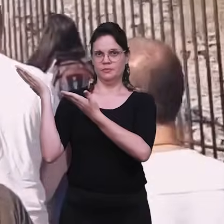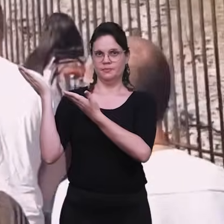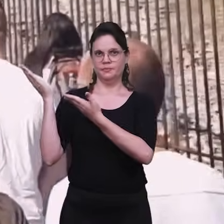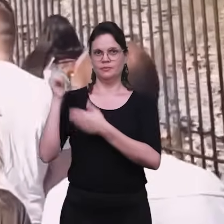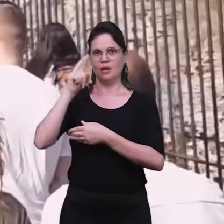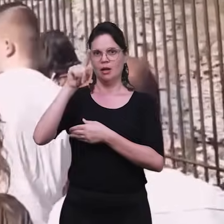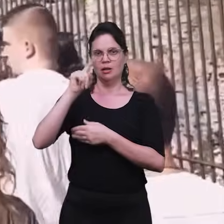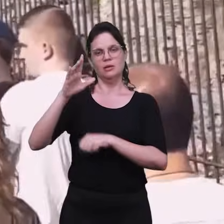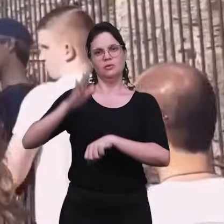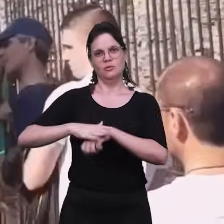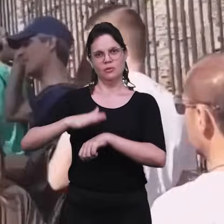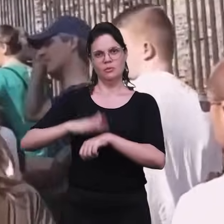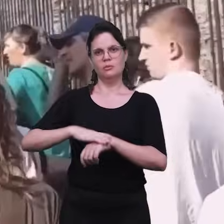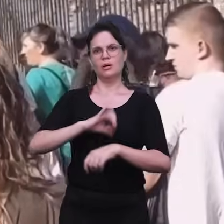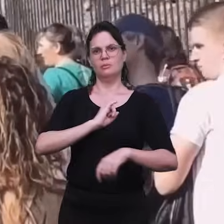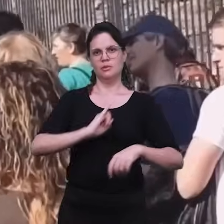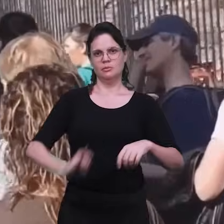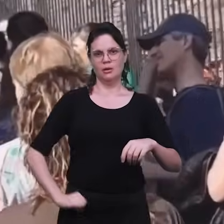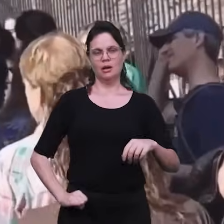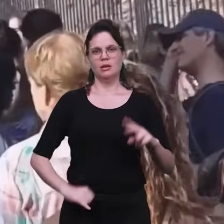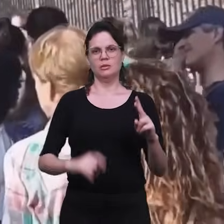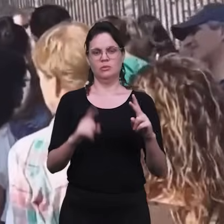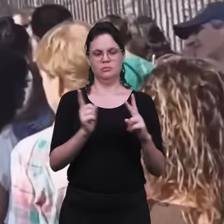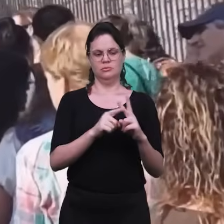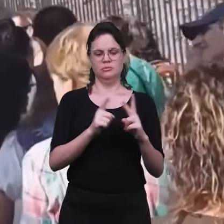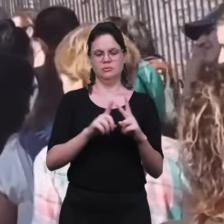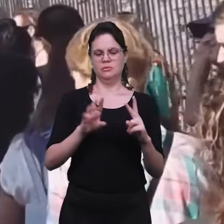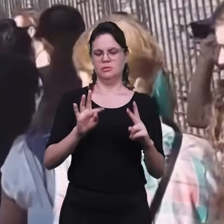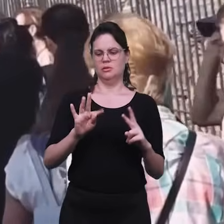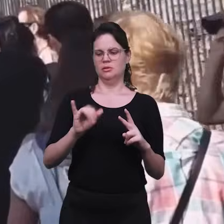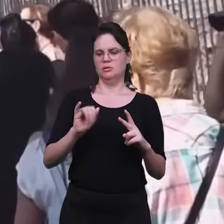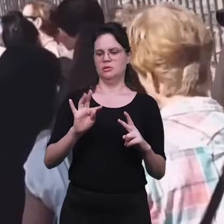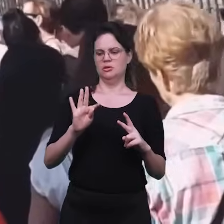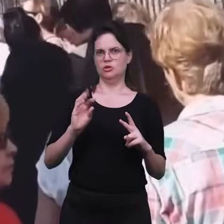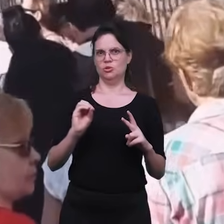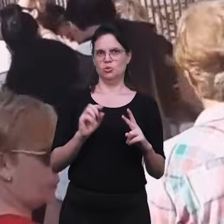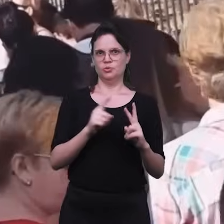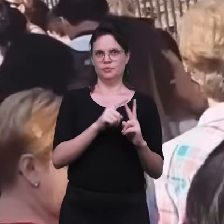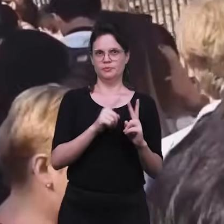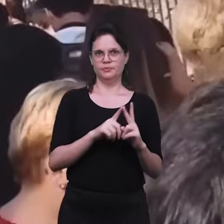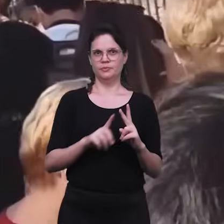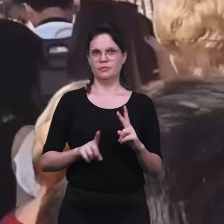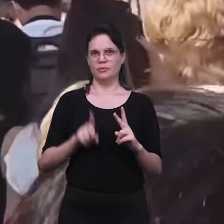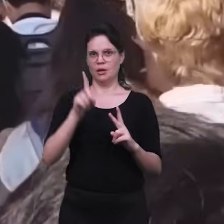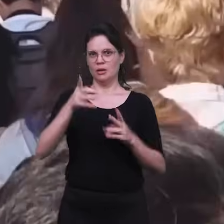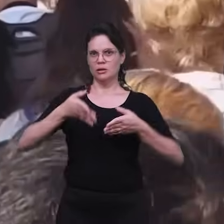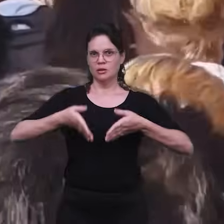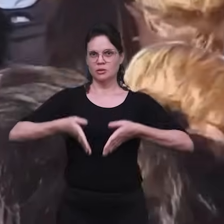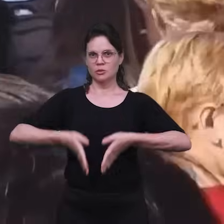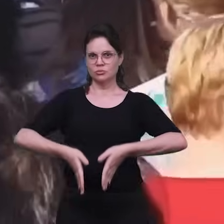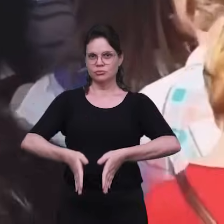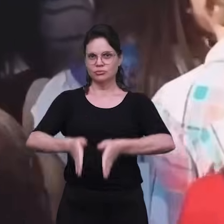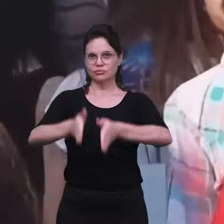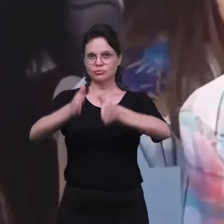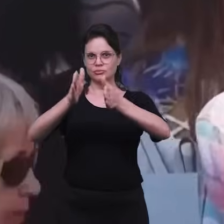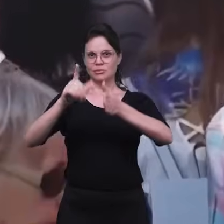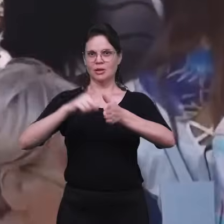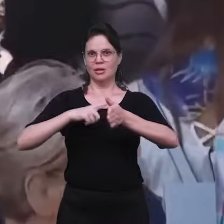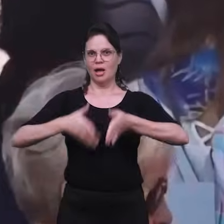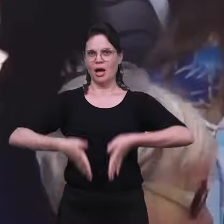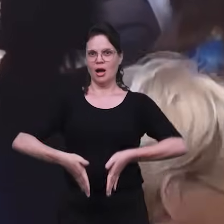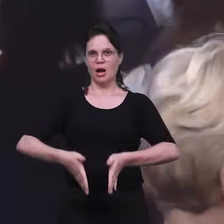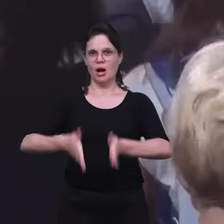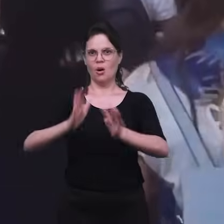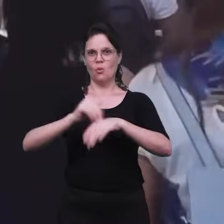aquele monte que tem ali na frente do Coliseu, ali tem o Fórum Romano, no lado tinha uma avenida, que era a avenida mais importante, a rua